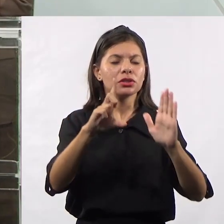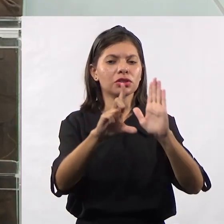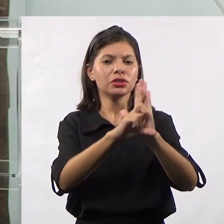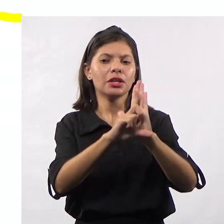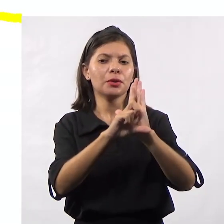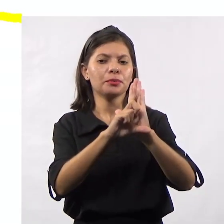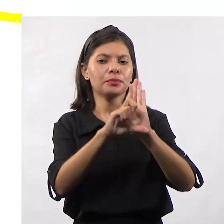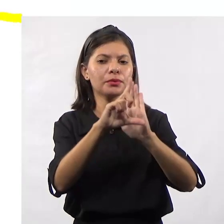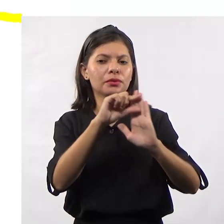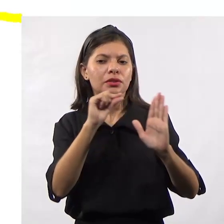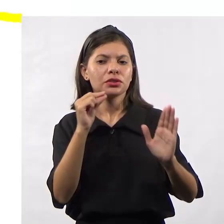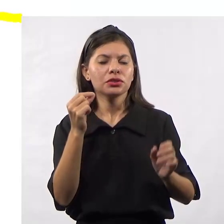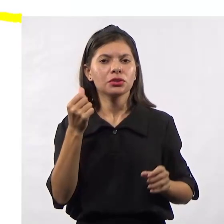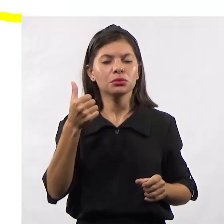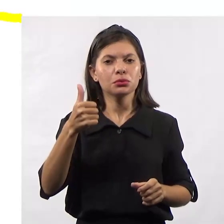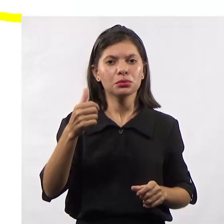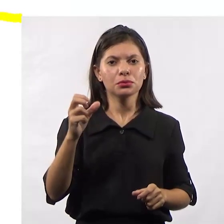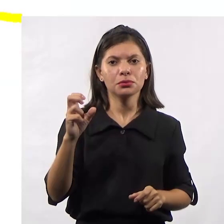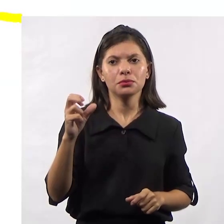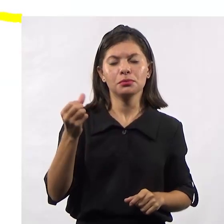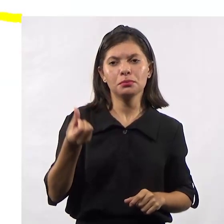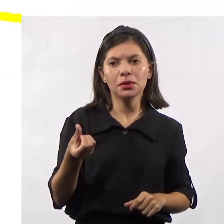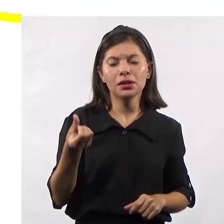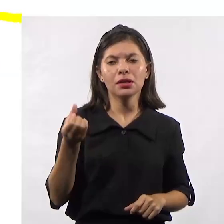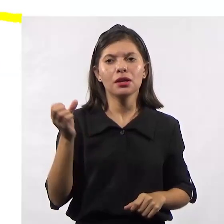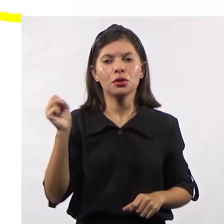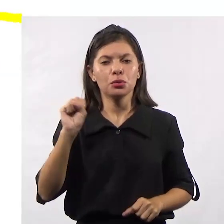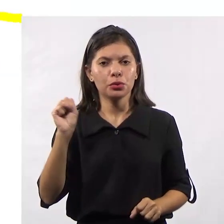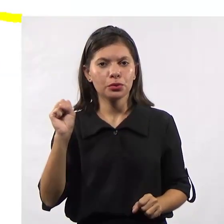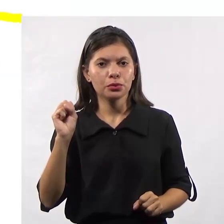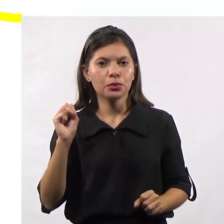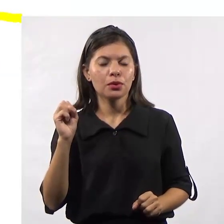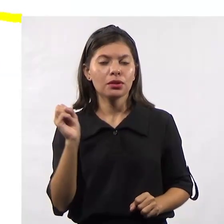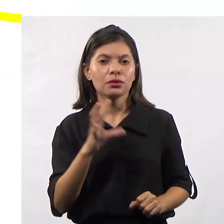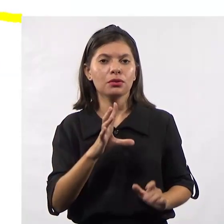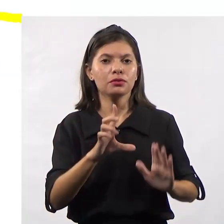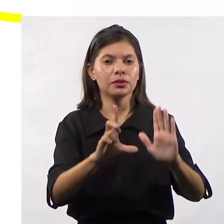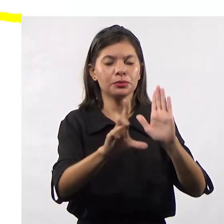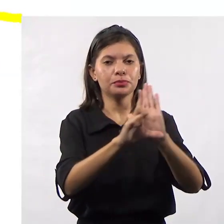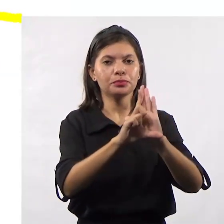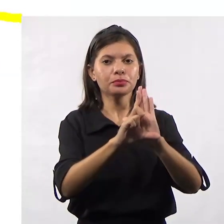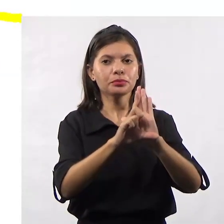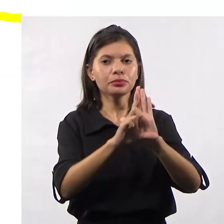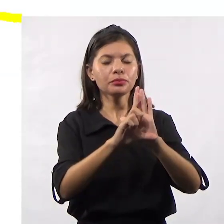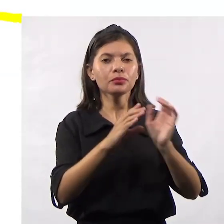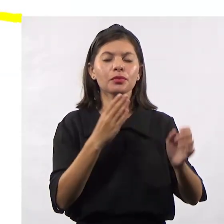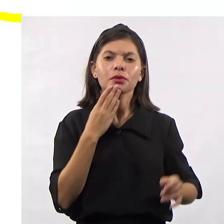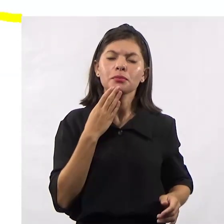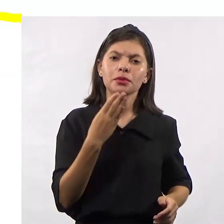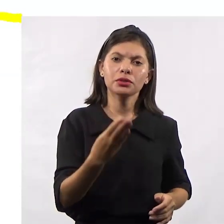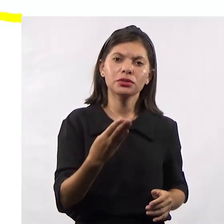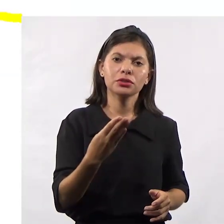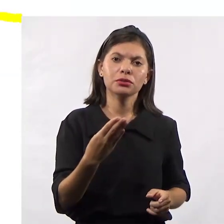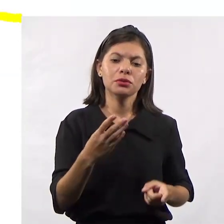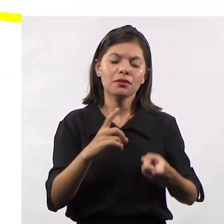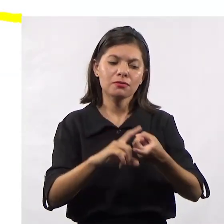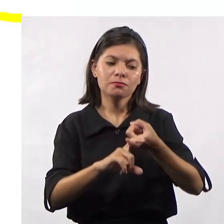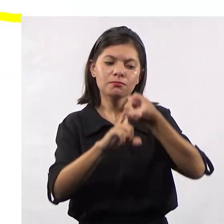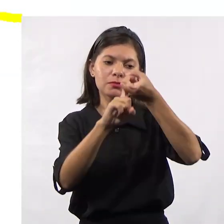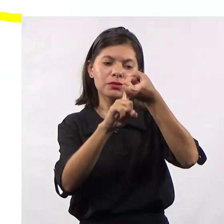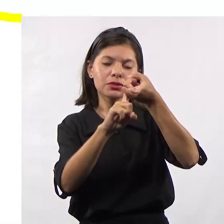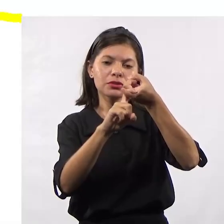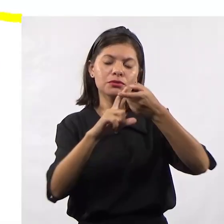Olha aí, conforme artigo 168 da nova lei. O recurso e o pedido de reconsideração terão